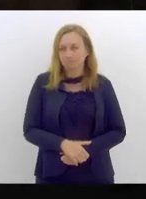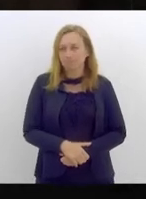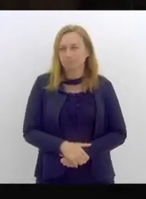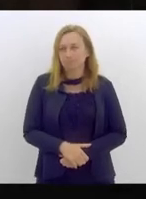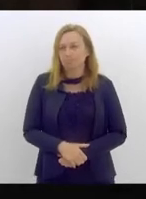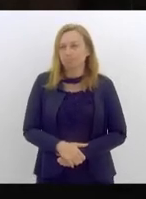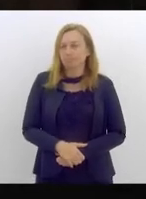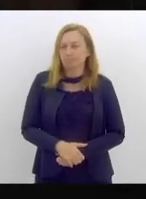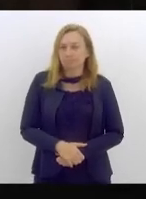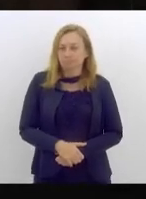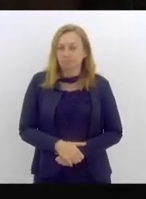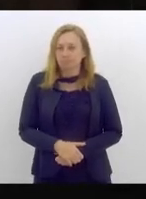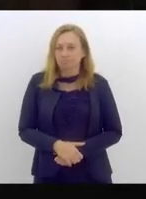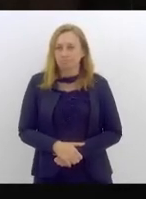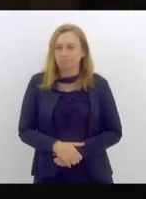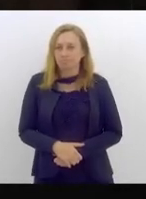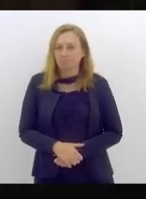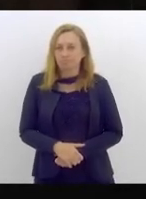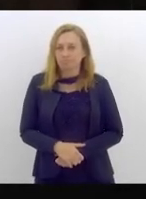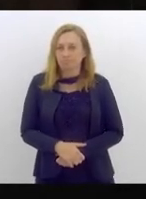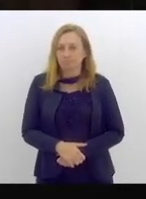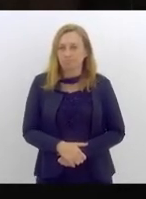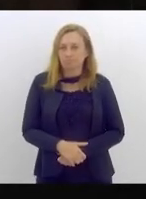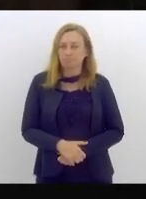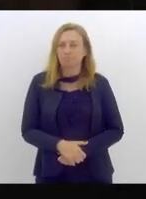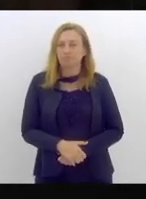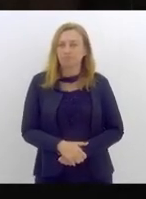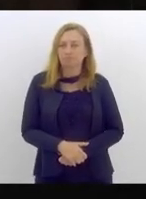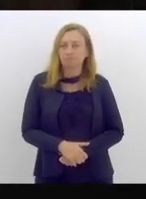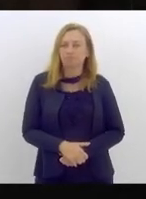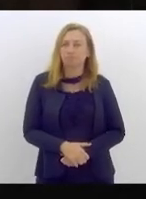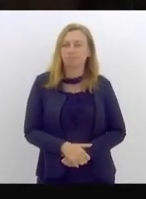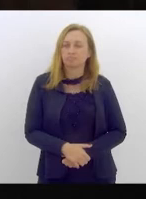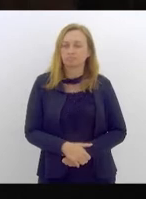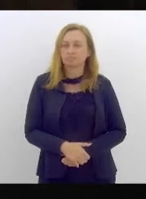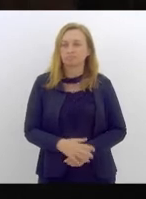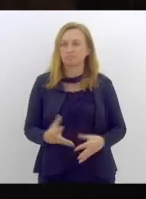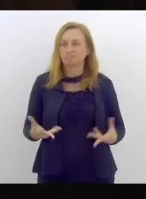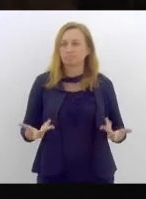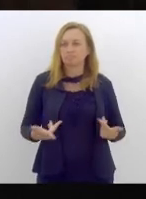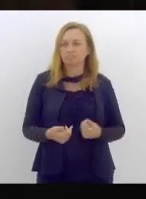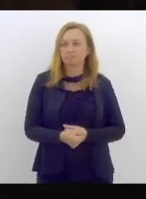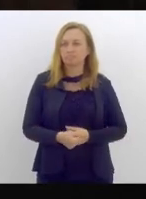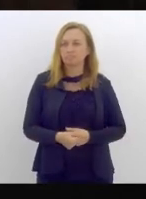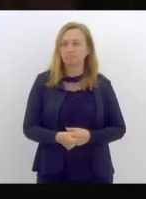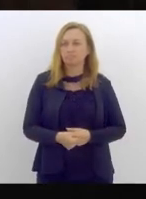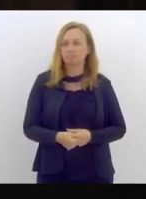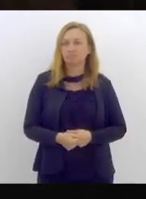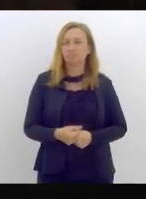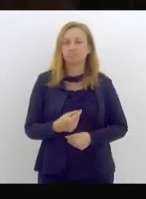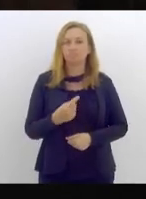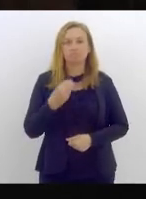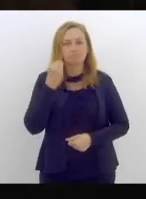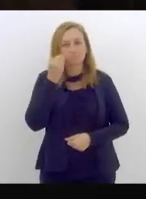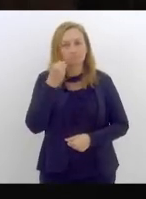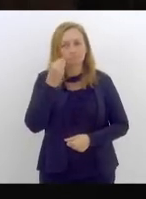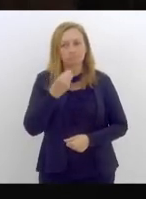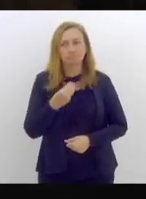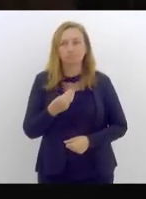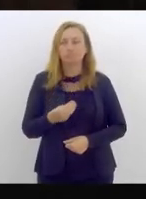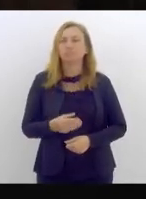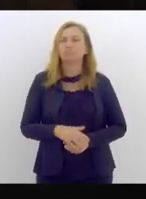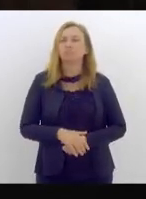quem desejava receber Então isto era de uma riqueza e além da convivência porque os